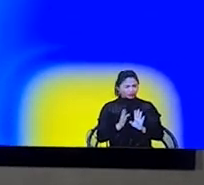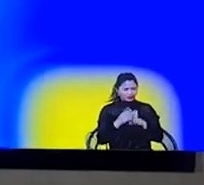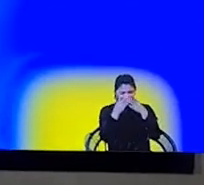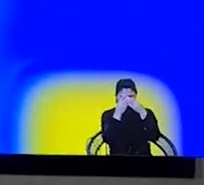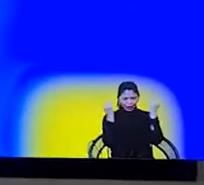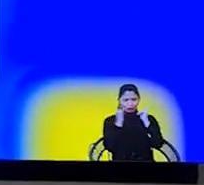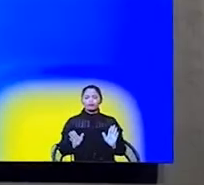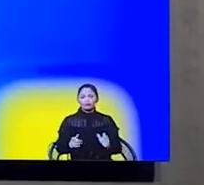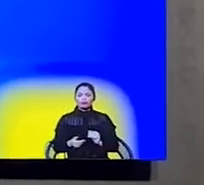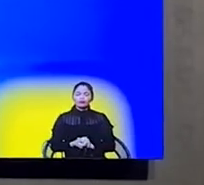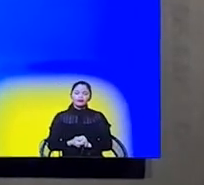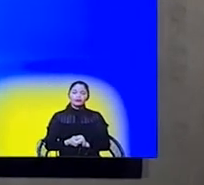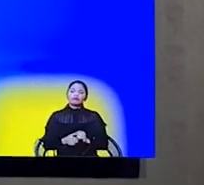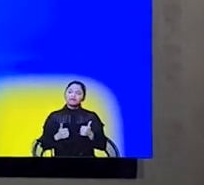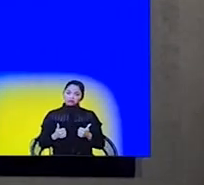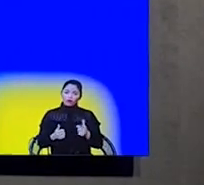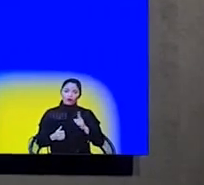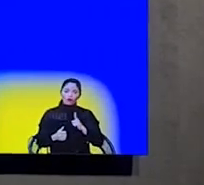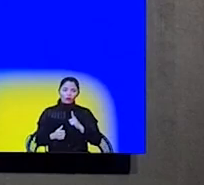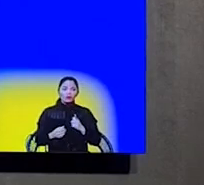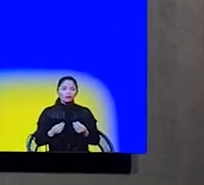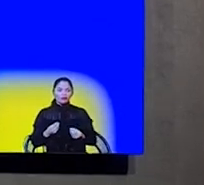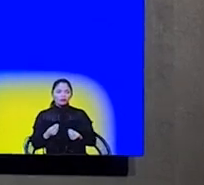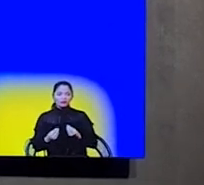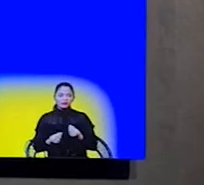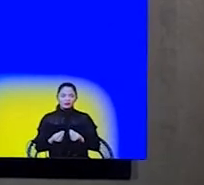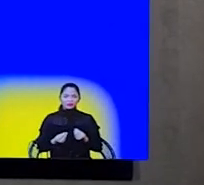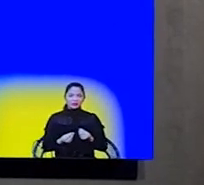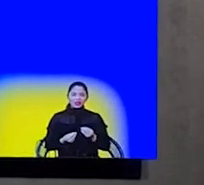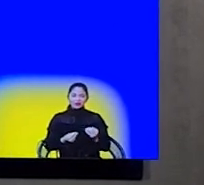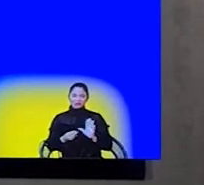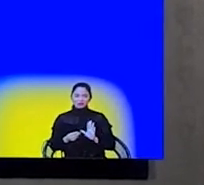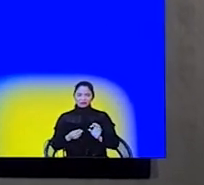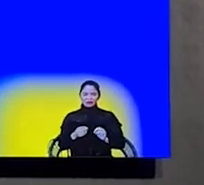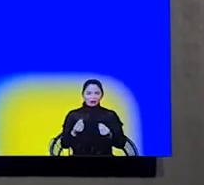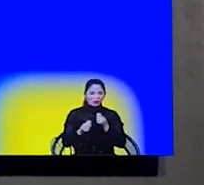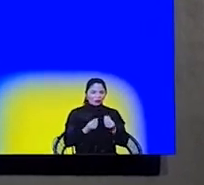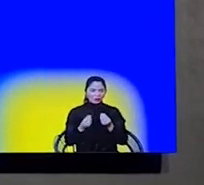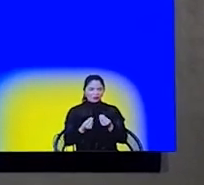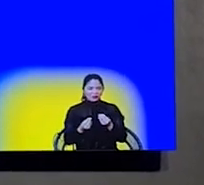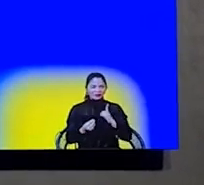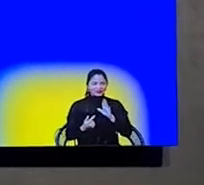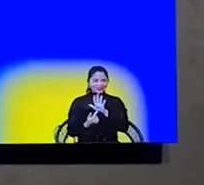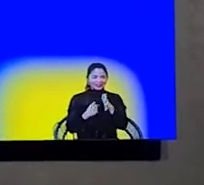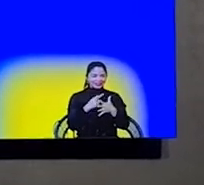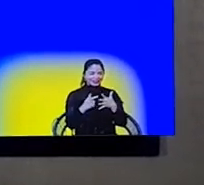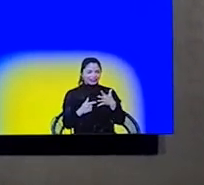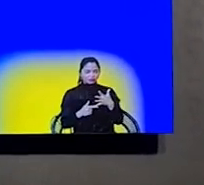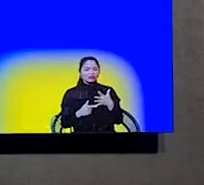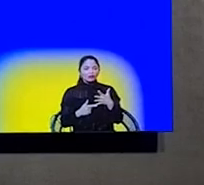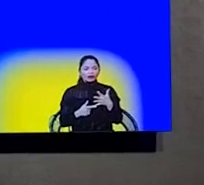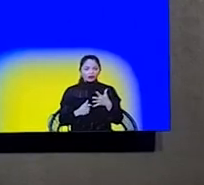continua pagando a sua conta. Tá bom, Renan, mas como vai funcionar a apuração do indicador? Bom, a apuração do indicador ela vai funcionar sempre do